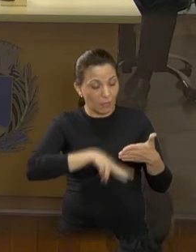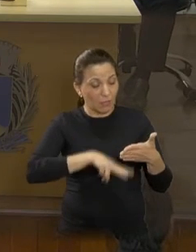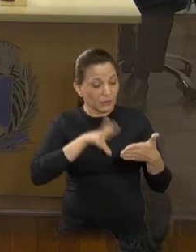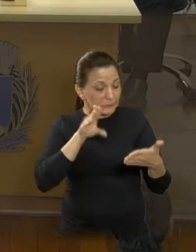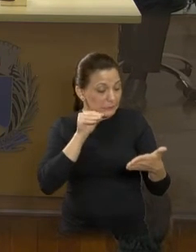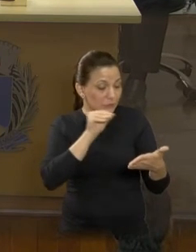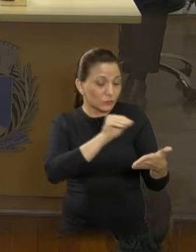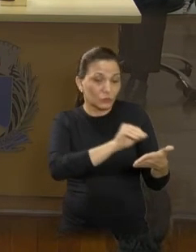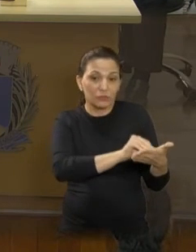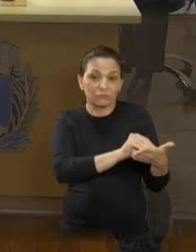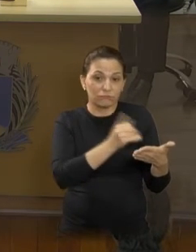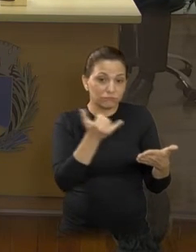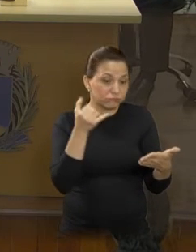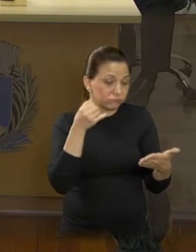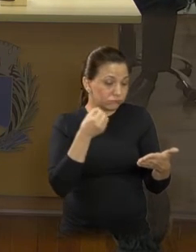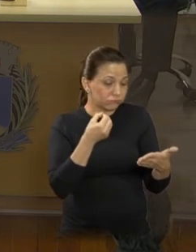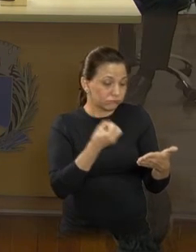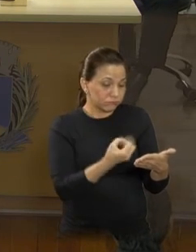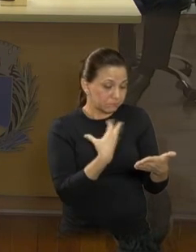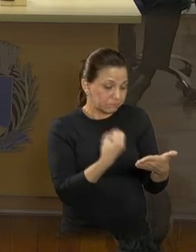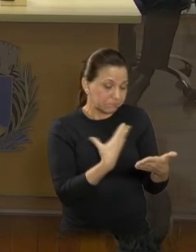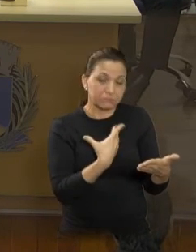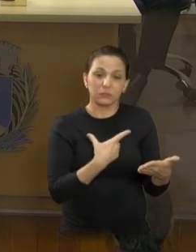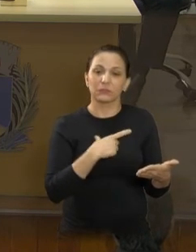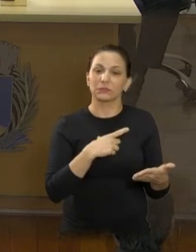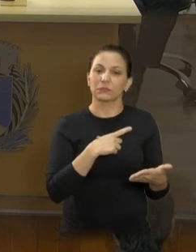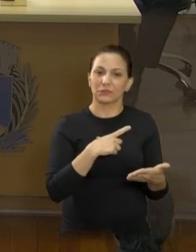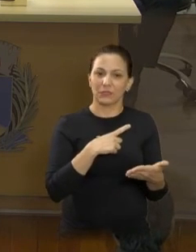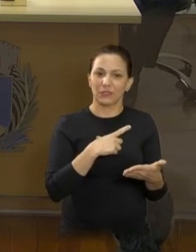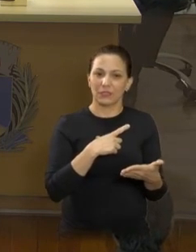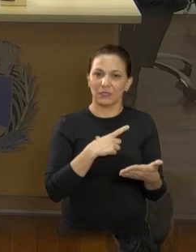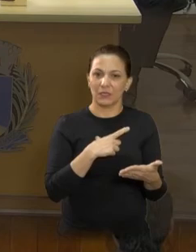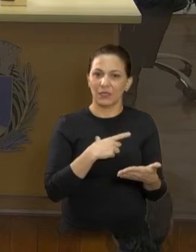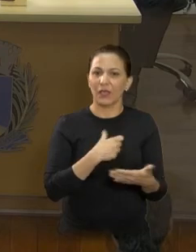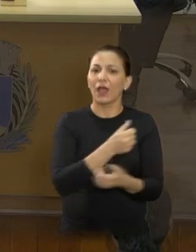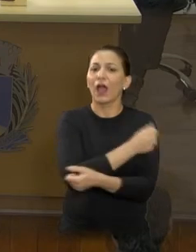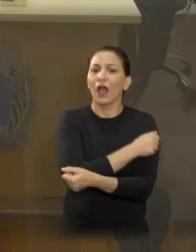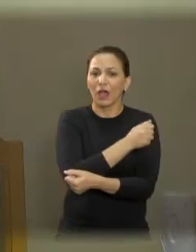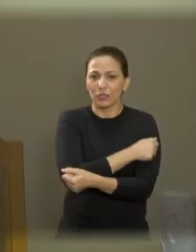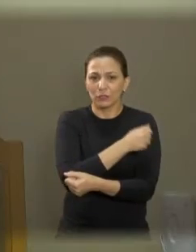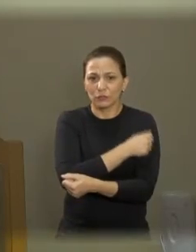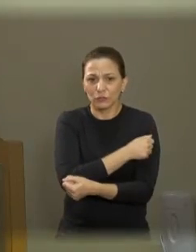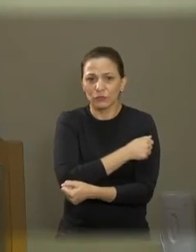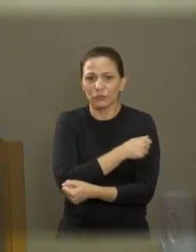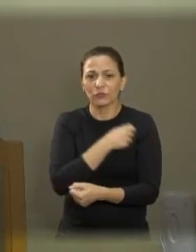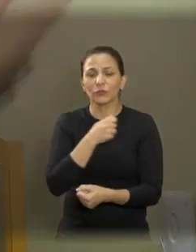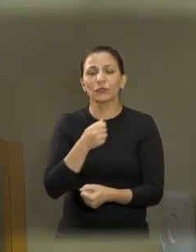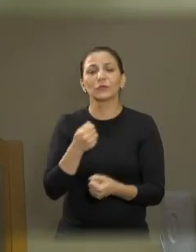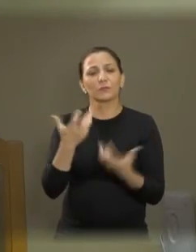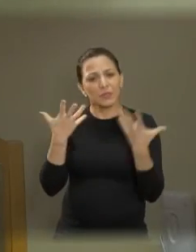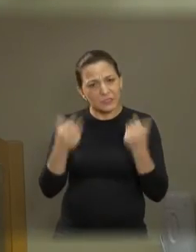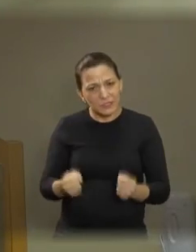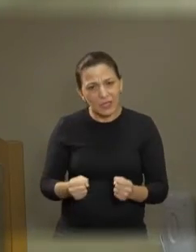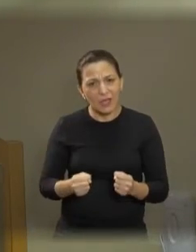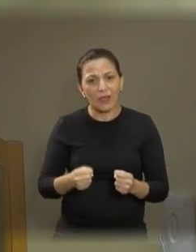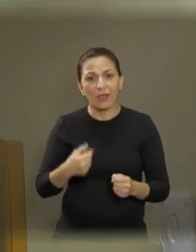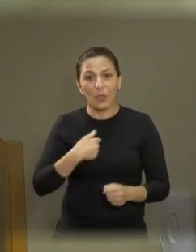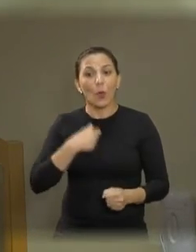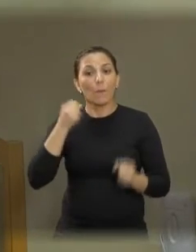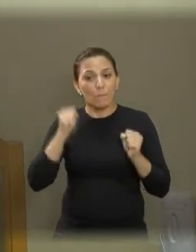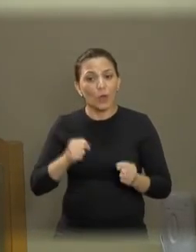falei, poxa, quando eu li aquilo, eu falei, bom, agora os alunos vão ter que me aguentar, porque eu vou falar o que eu quero. Eu posso